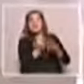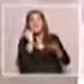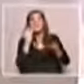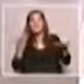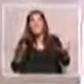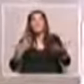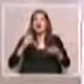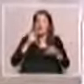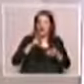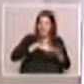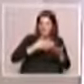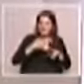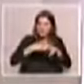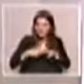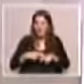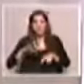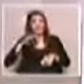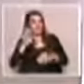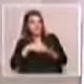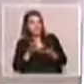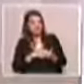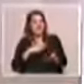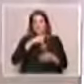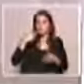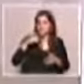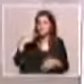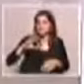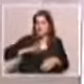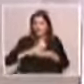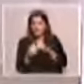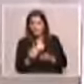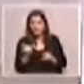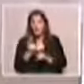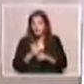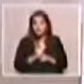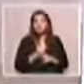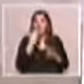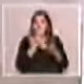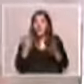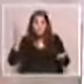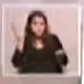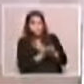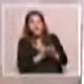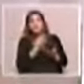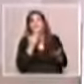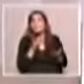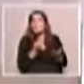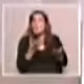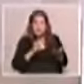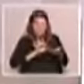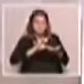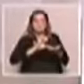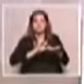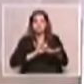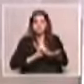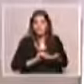de chocolate, seja manteiga, seja queijo da serra, seja compota, seja marmelada, tudo o que nós possamos pôr no pão depende tanto da quantidade. Pão com manteiga